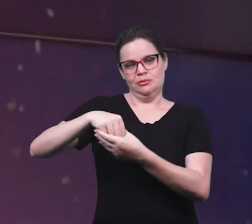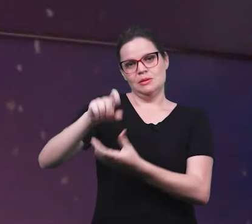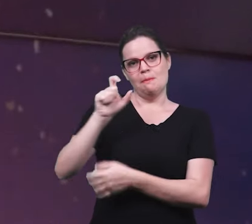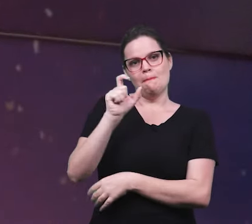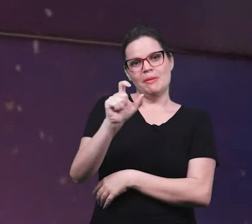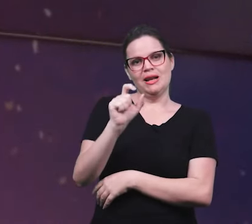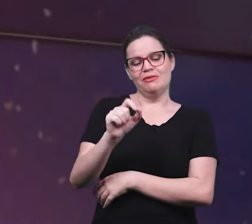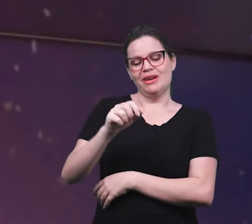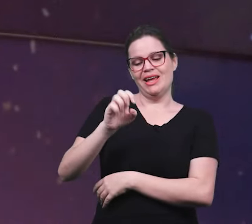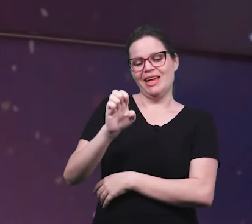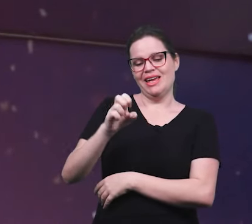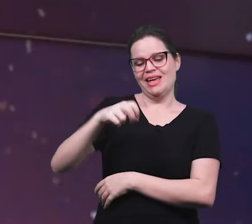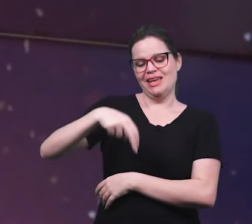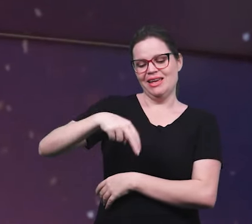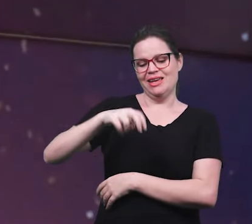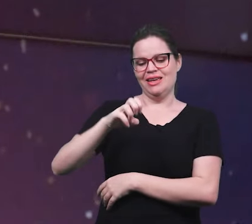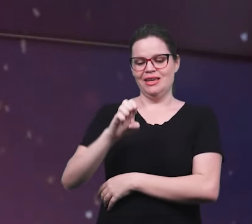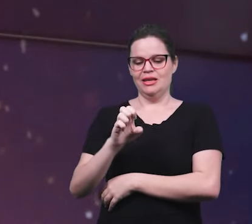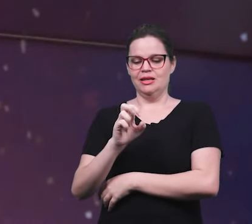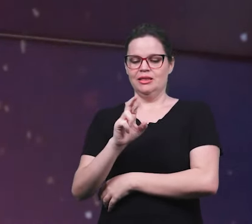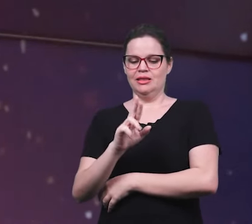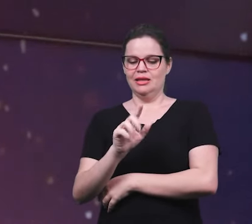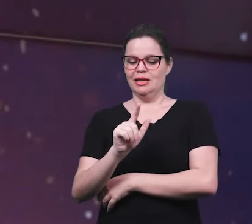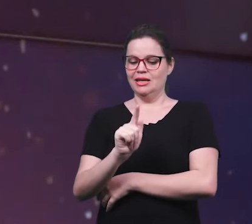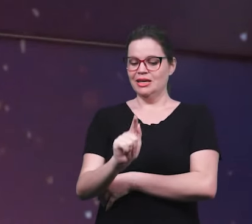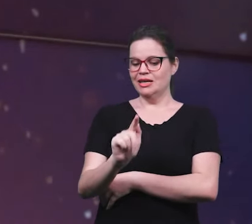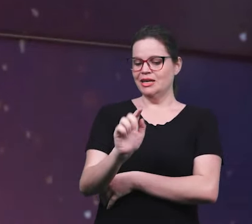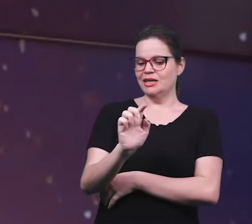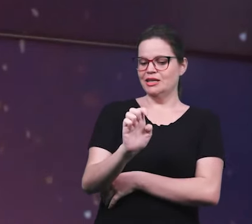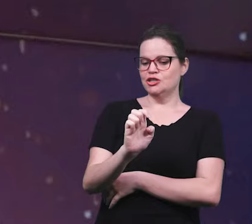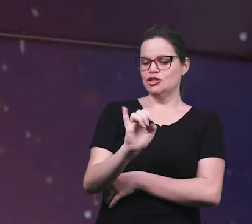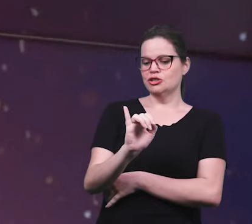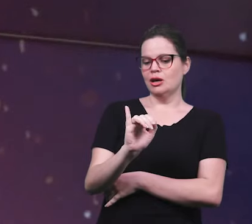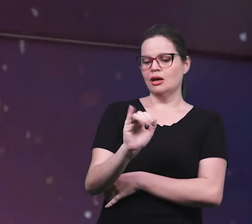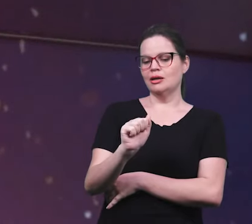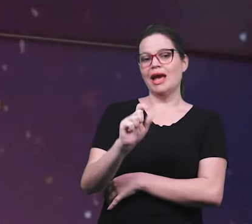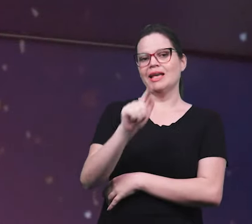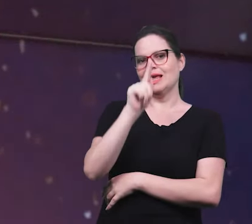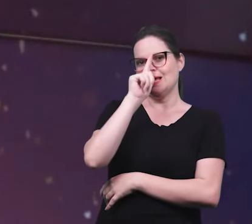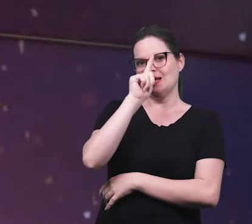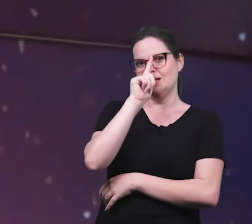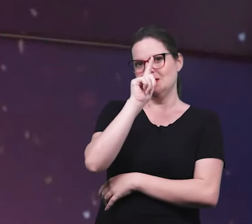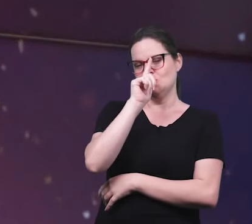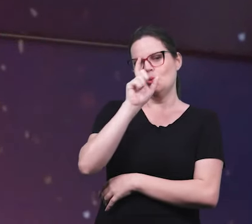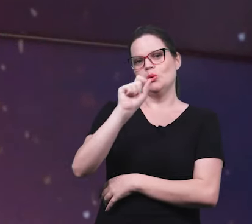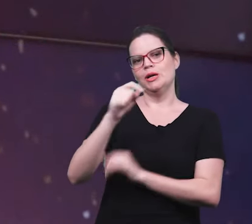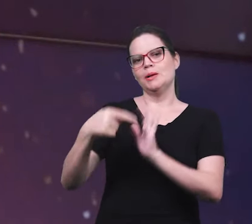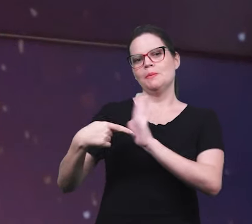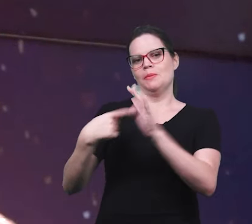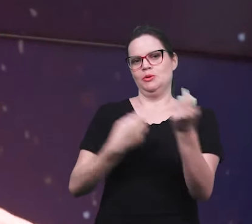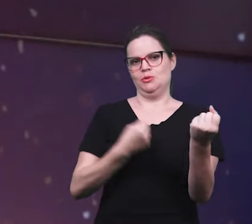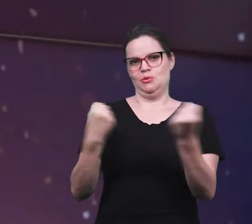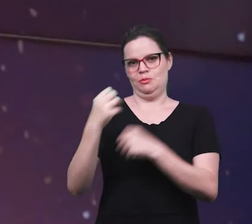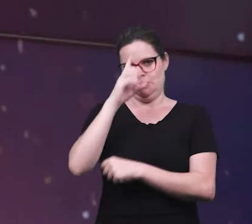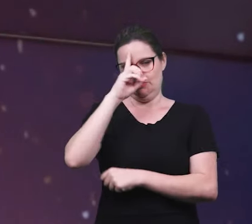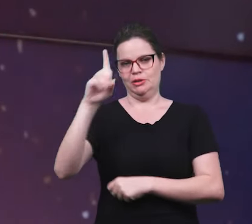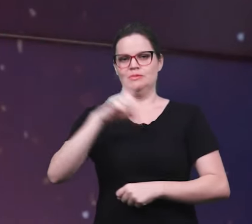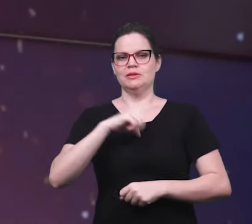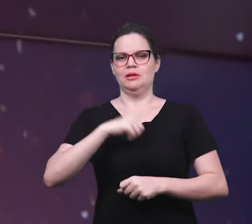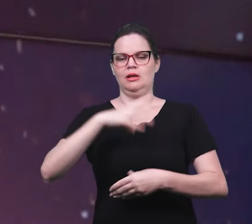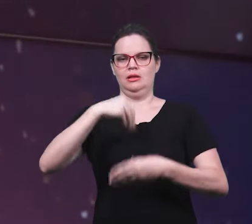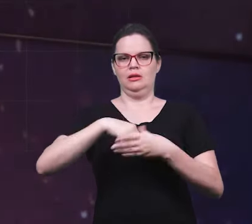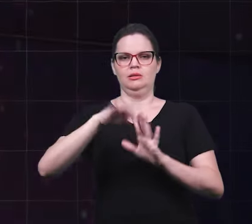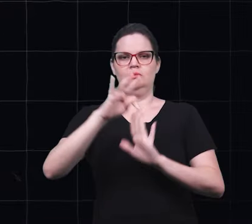uma operação eficaz e ativa do poder de Deus. Tem um texto na palavra, em Efésios 1,19, que fala